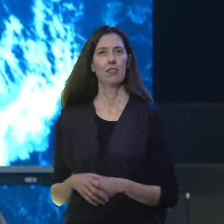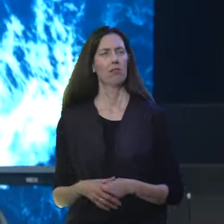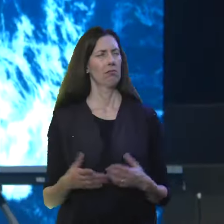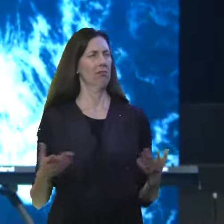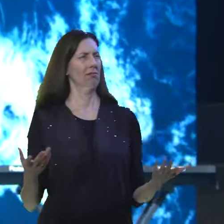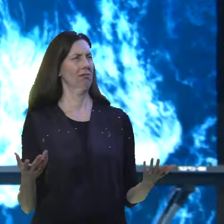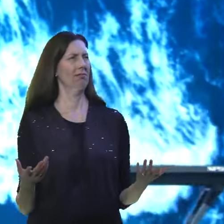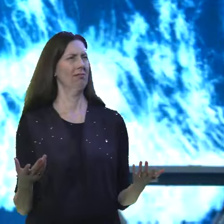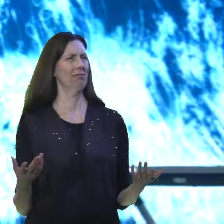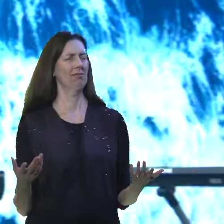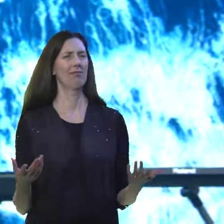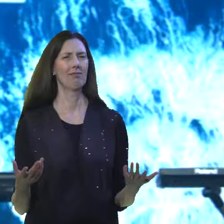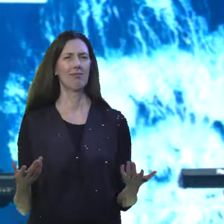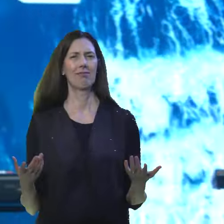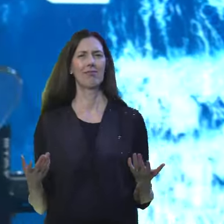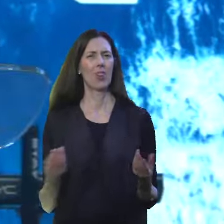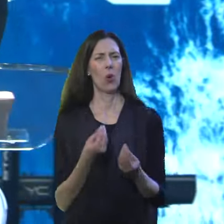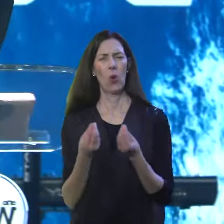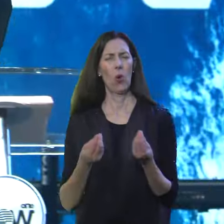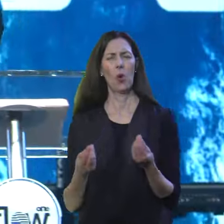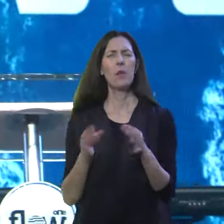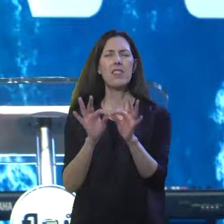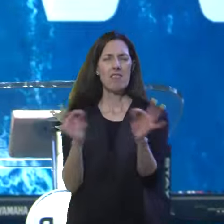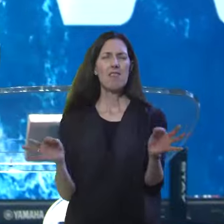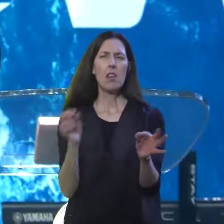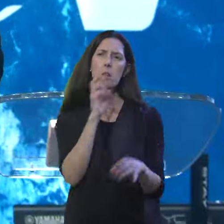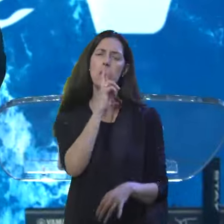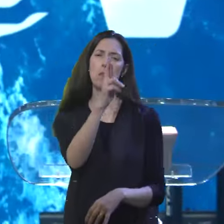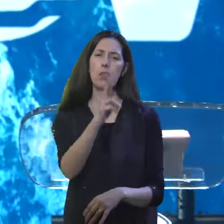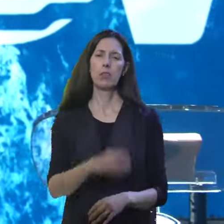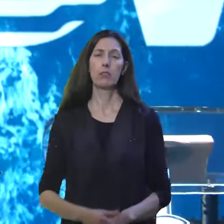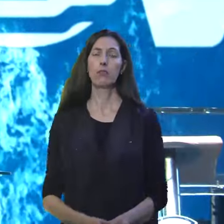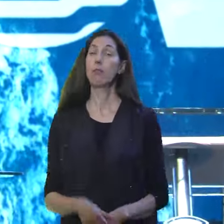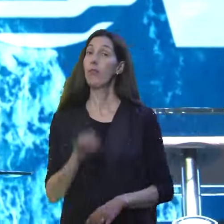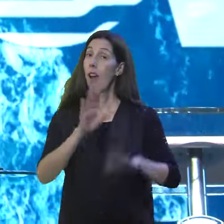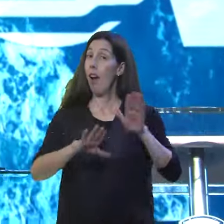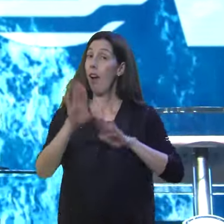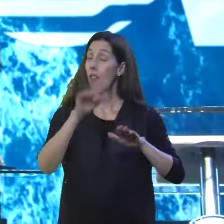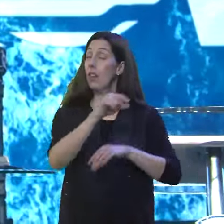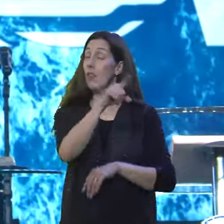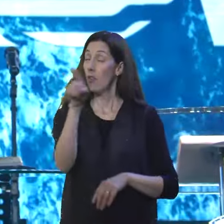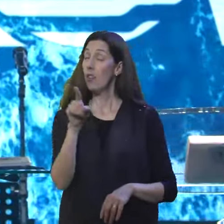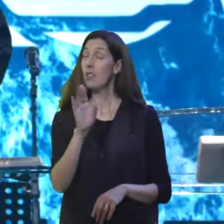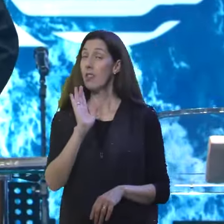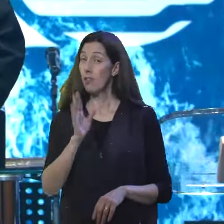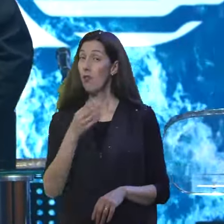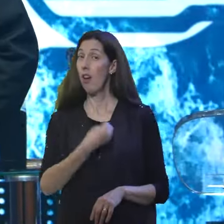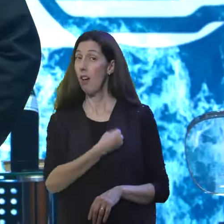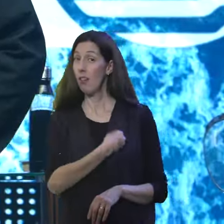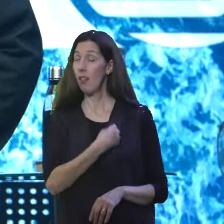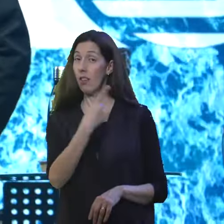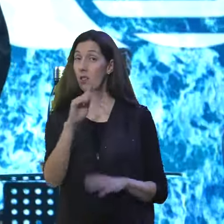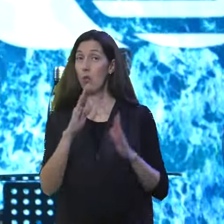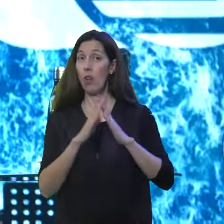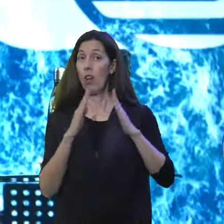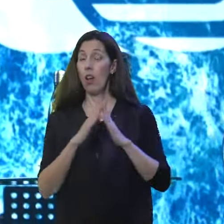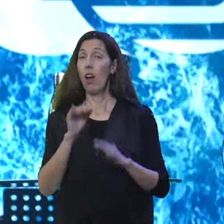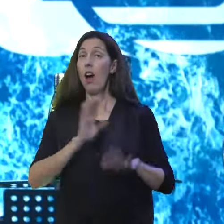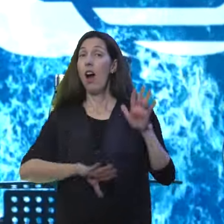Sabe? É simples de responder essa pergunta. Talvez você tenha vivido isso na sua casa, ou você pode ver